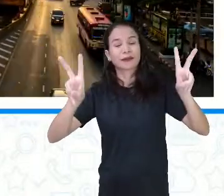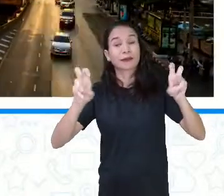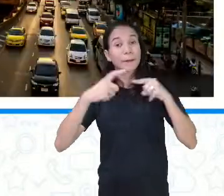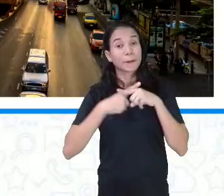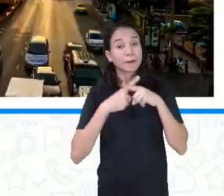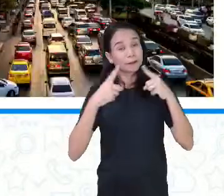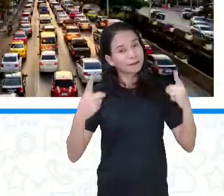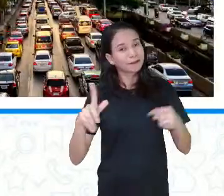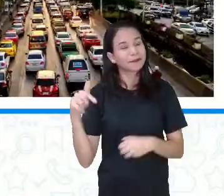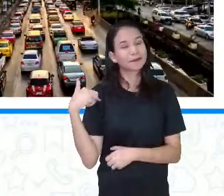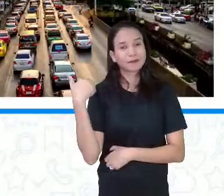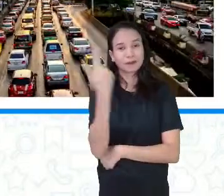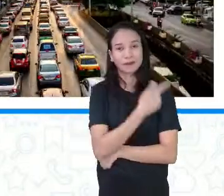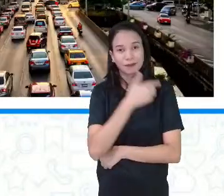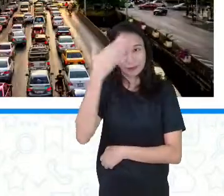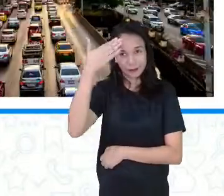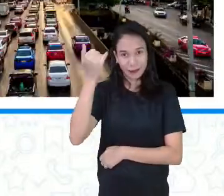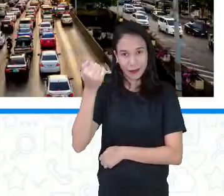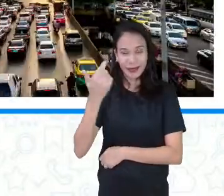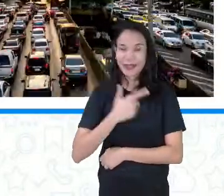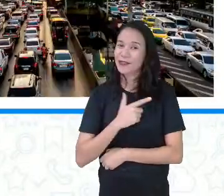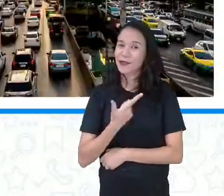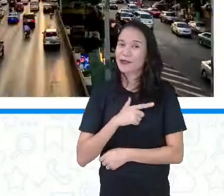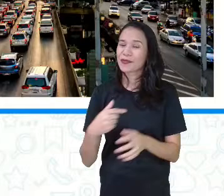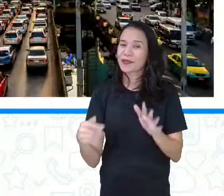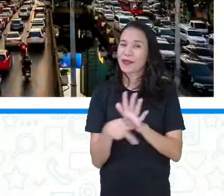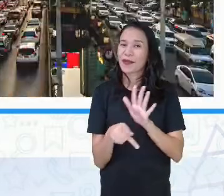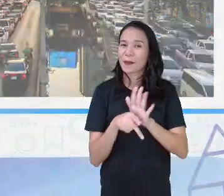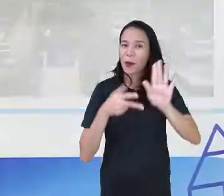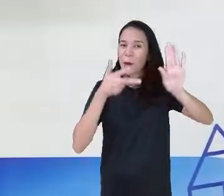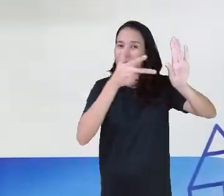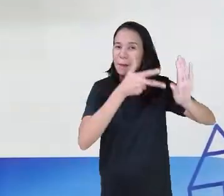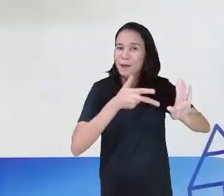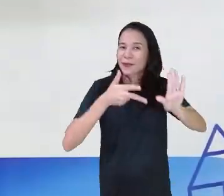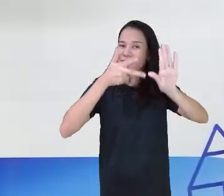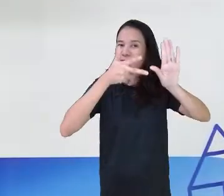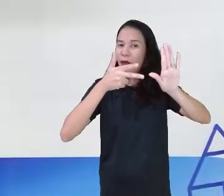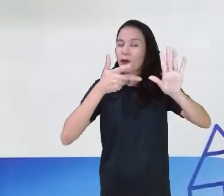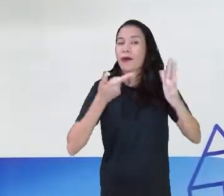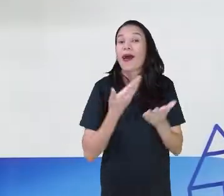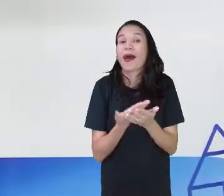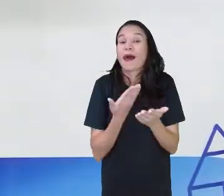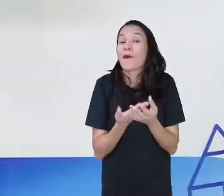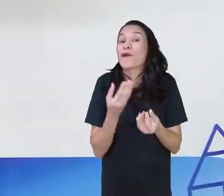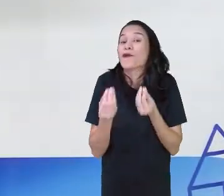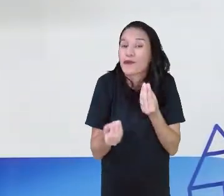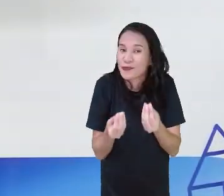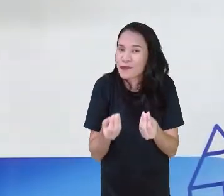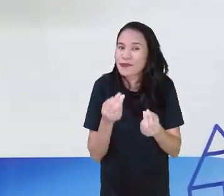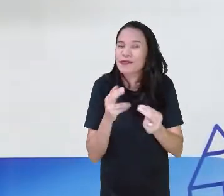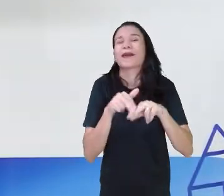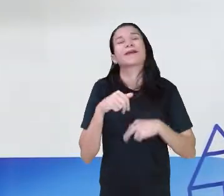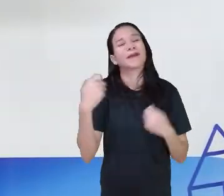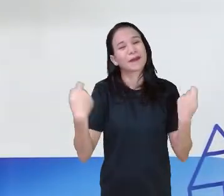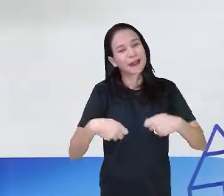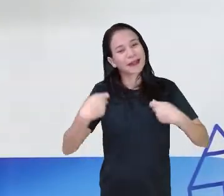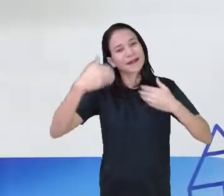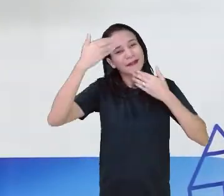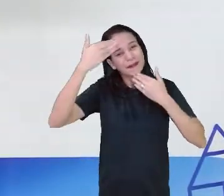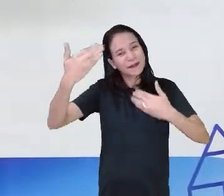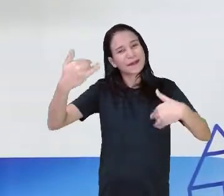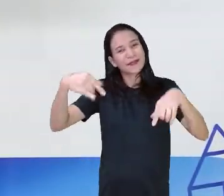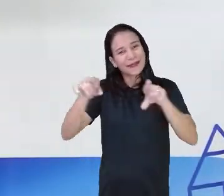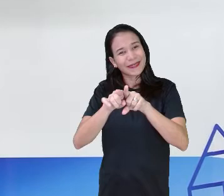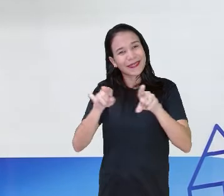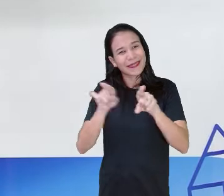Porém, a gente sabe, minha gente, que sem a produção a aula não acontece, né? Então, tenho que agradecer e